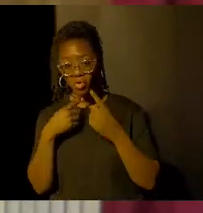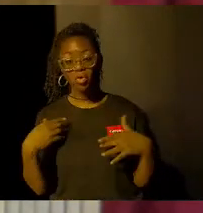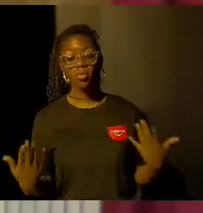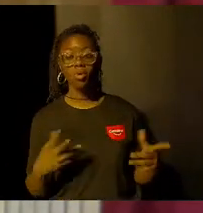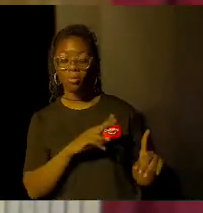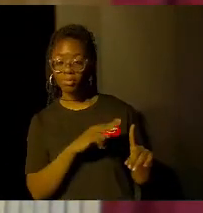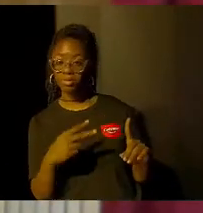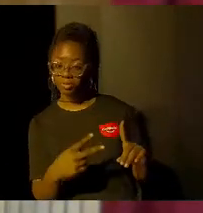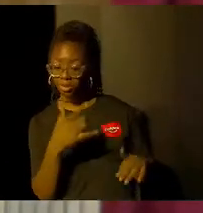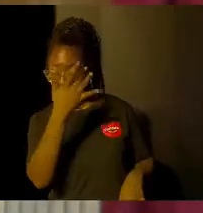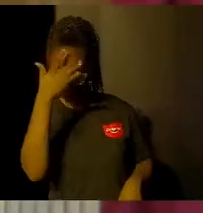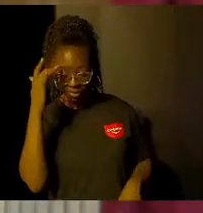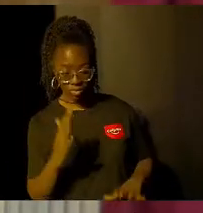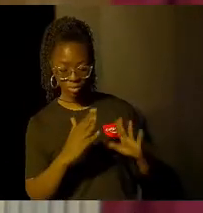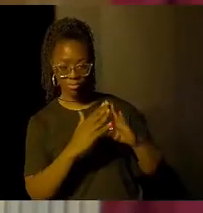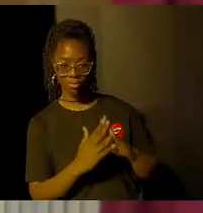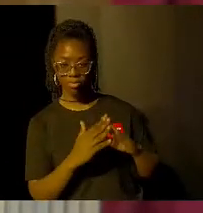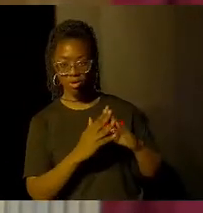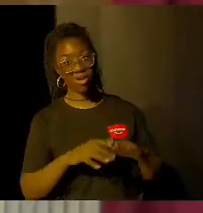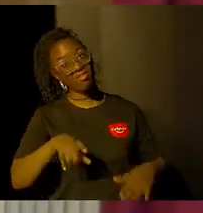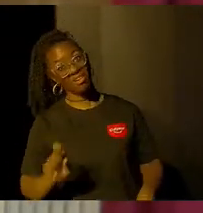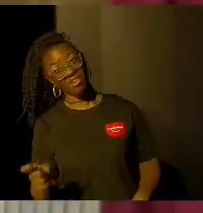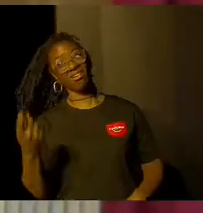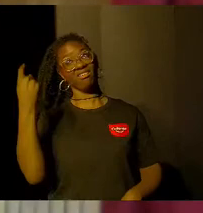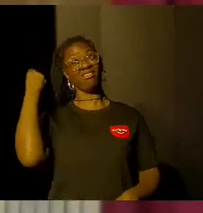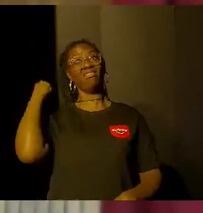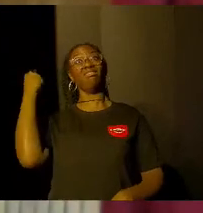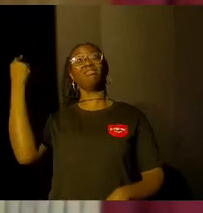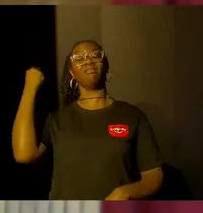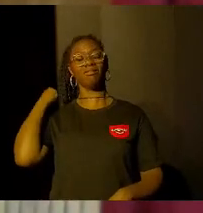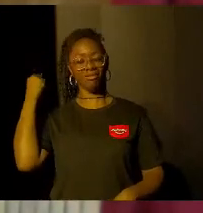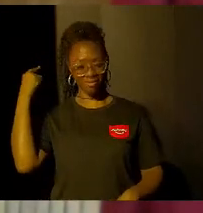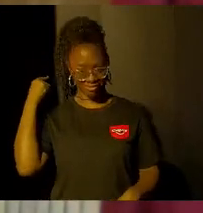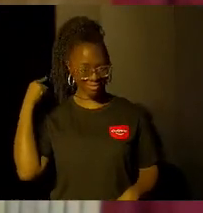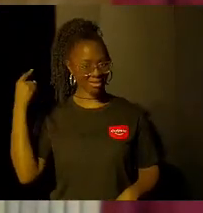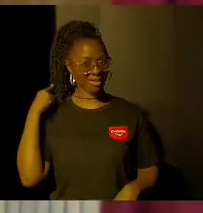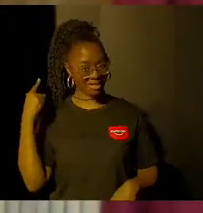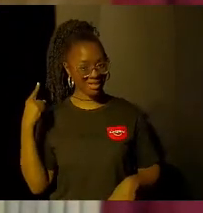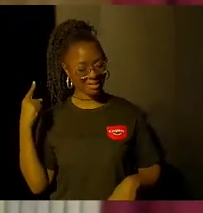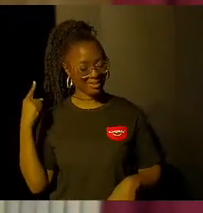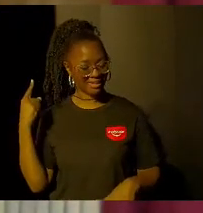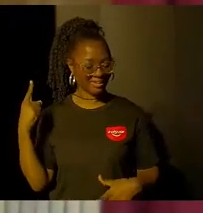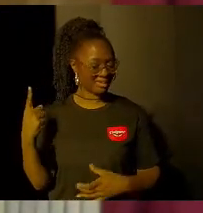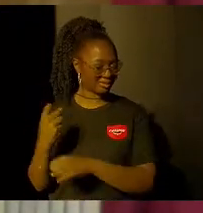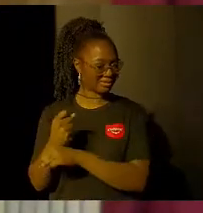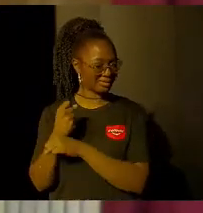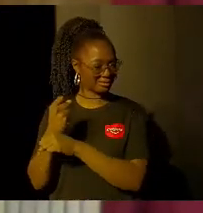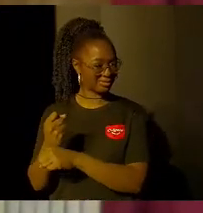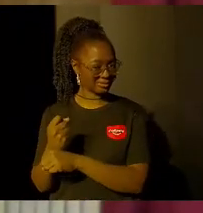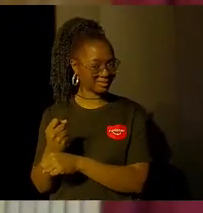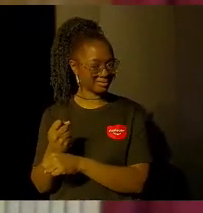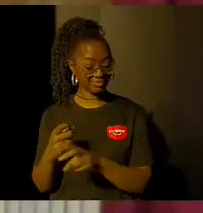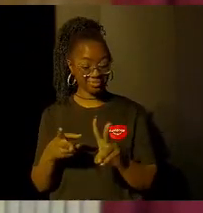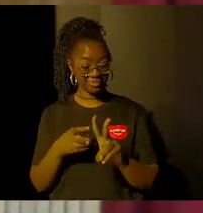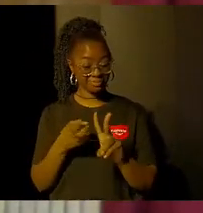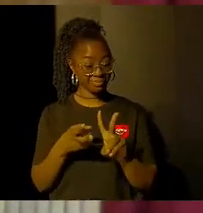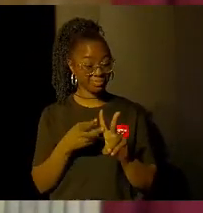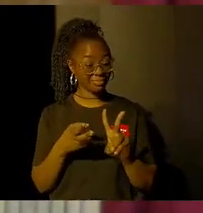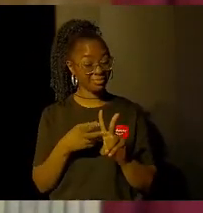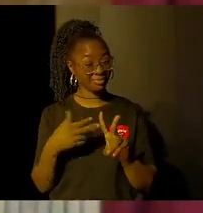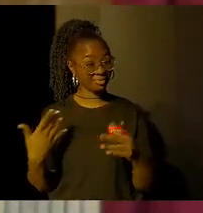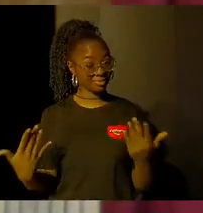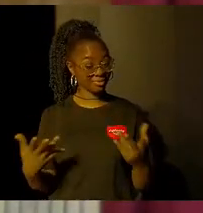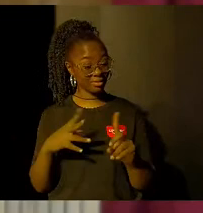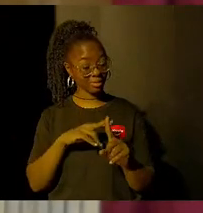perspectiva então de quem tinha morado na senzala qual era a perspectiva então de quem era indígena e tava nesse território